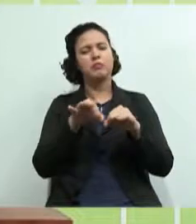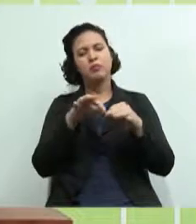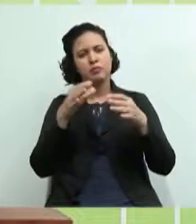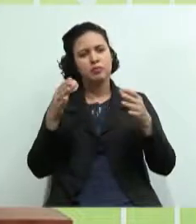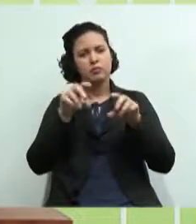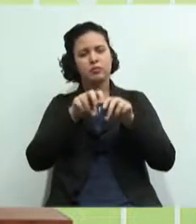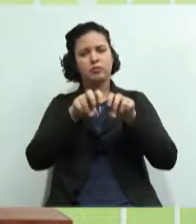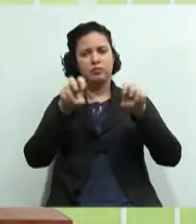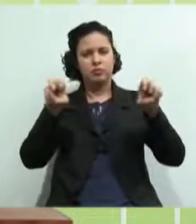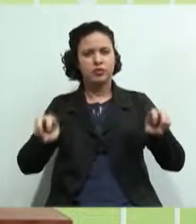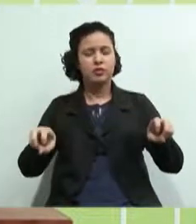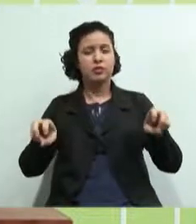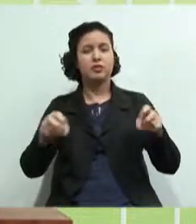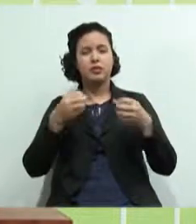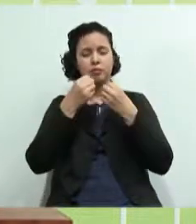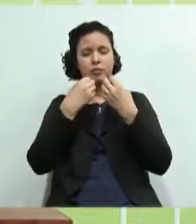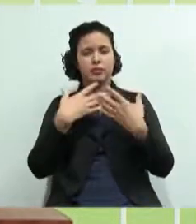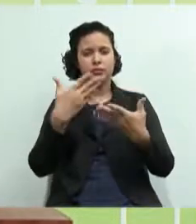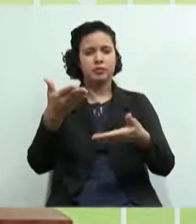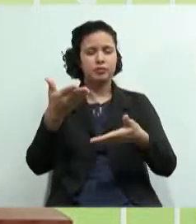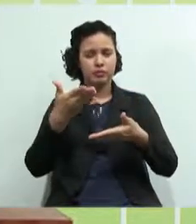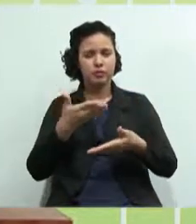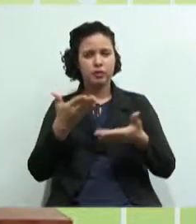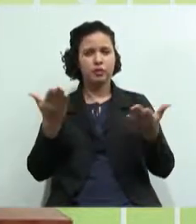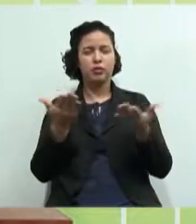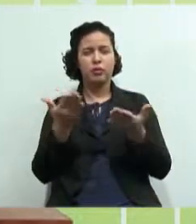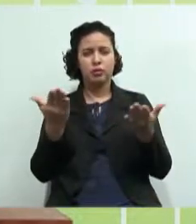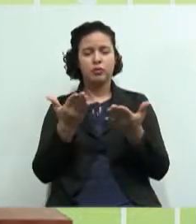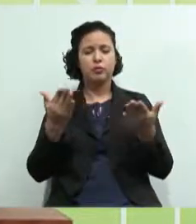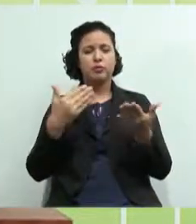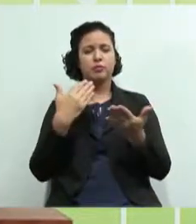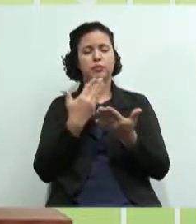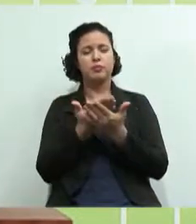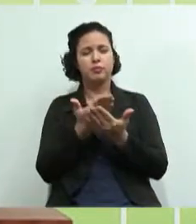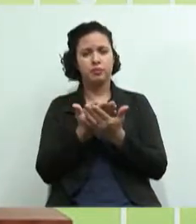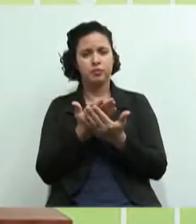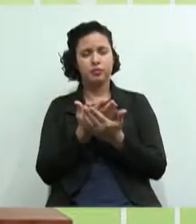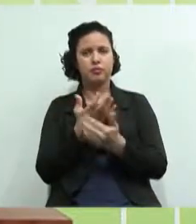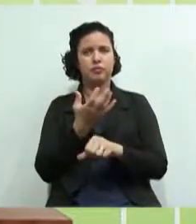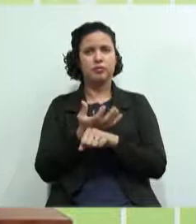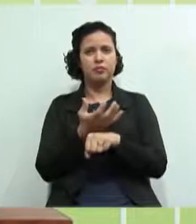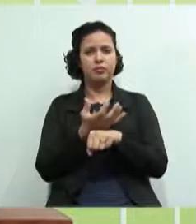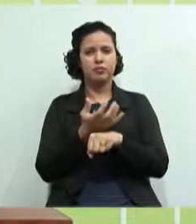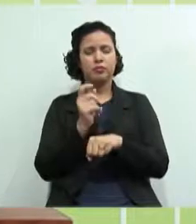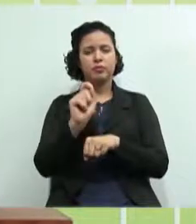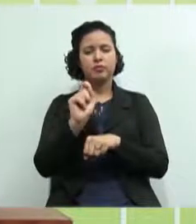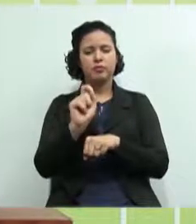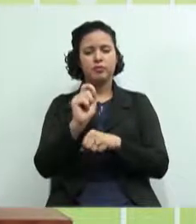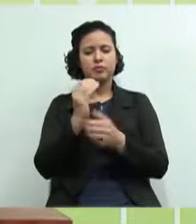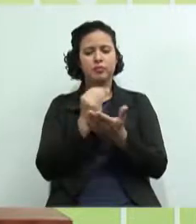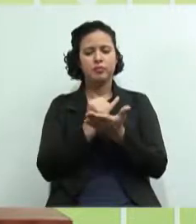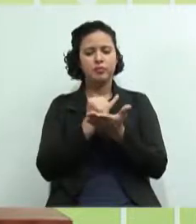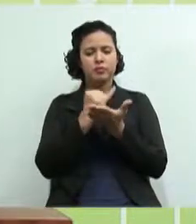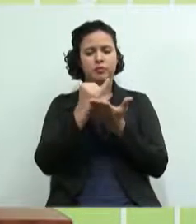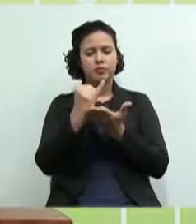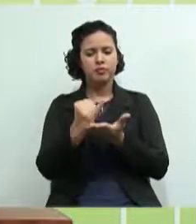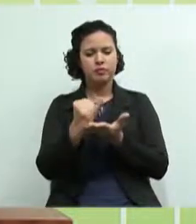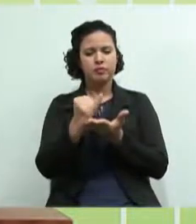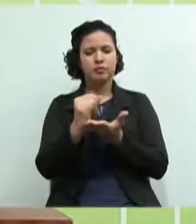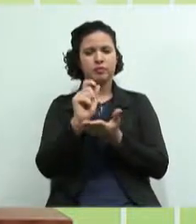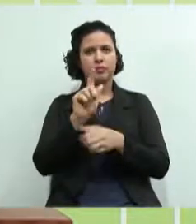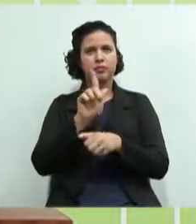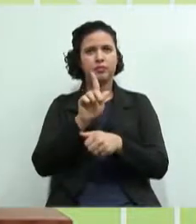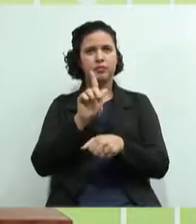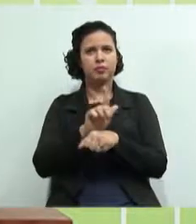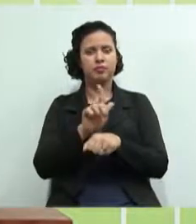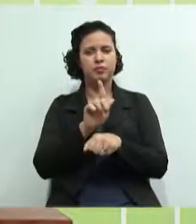aí, não é verdade? Seja muito bem-vindo. Hoje nós iremos trabalhar a disciplina, na verdade iremos iniciar a disciplina de Gestão Estratégica,